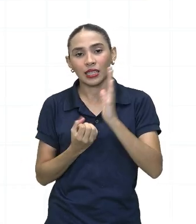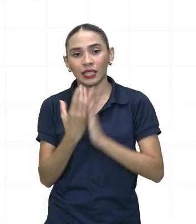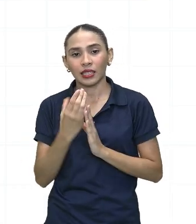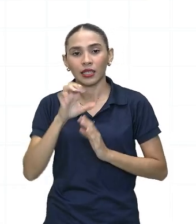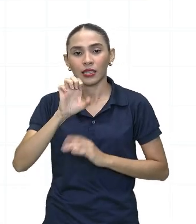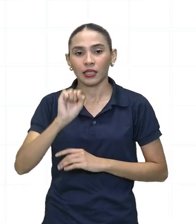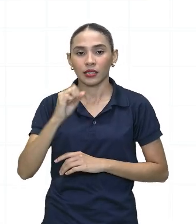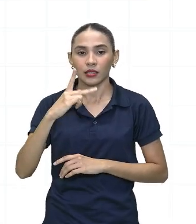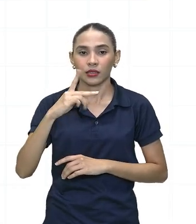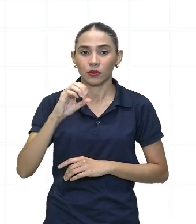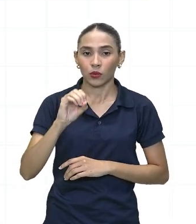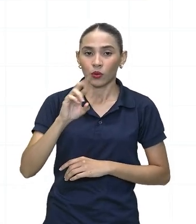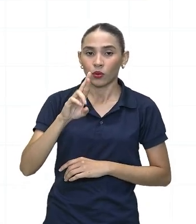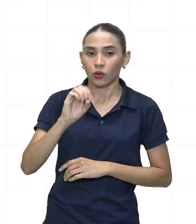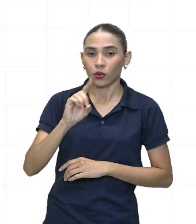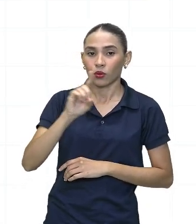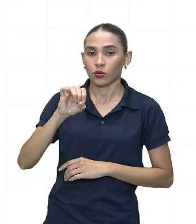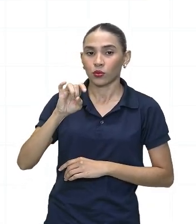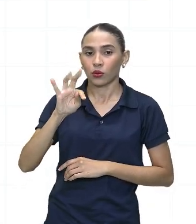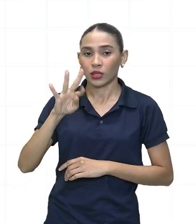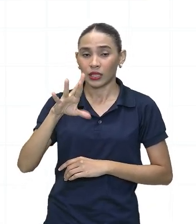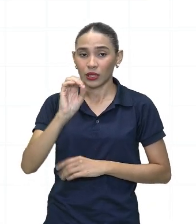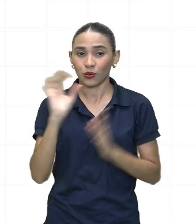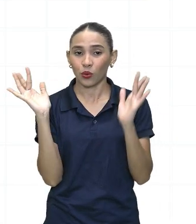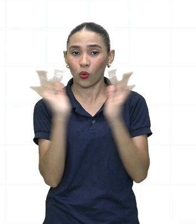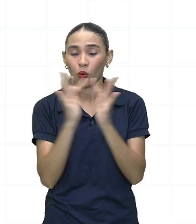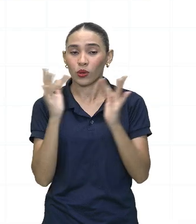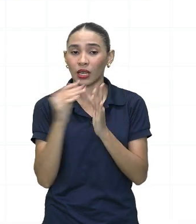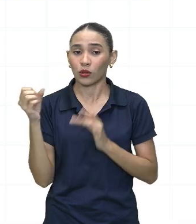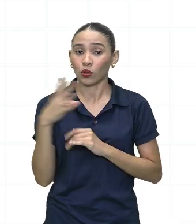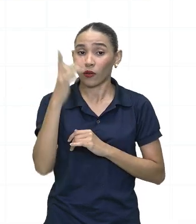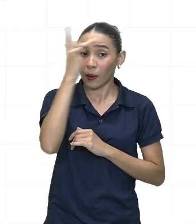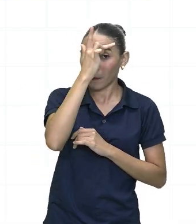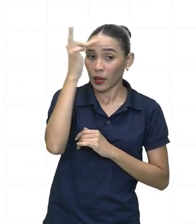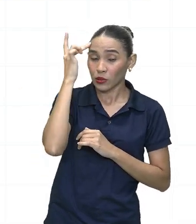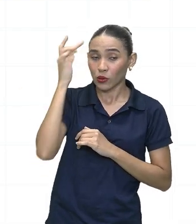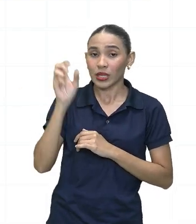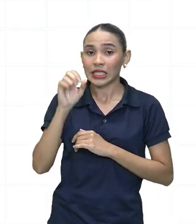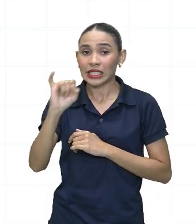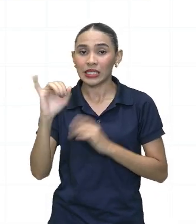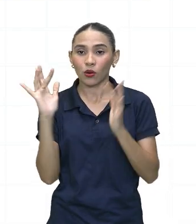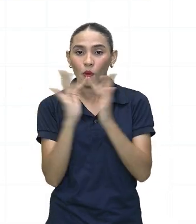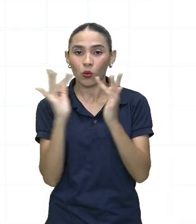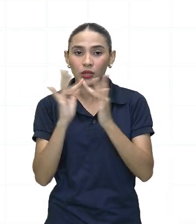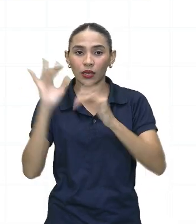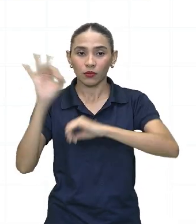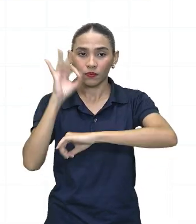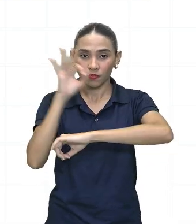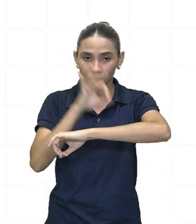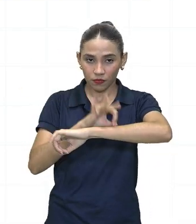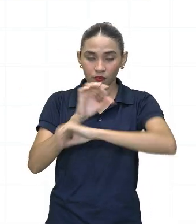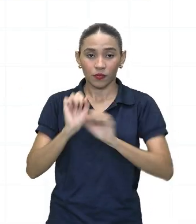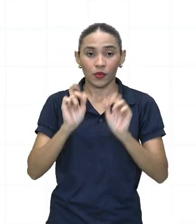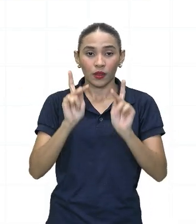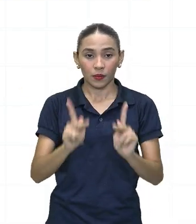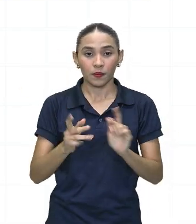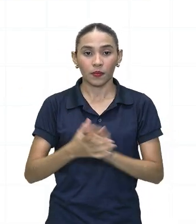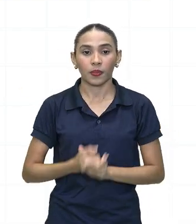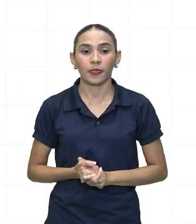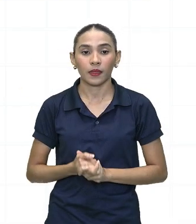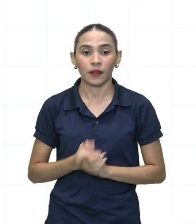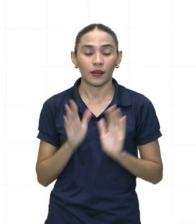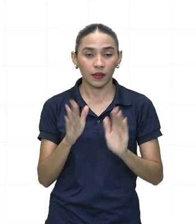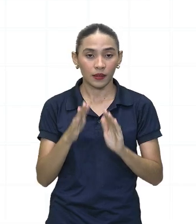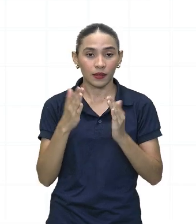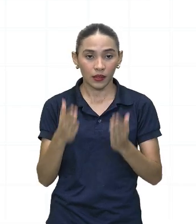esporozoítos, que contaminarão uma nova pessoa quando ela for picada, certo? E aí,